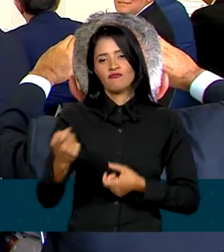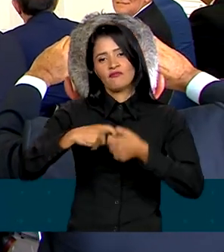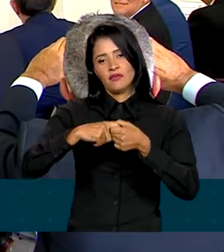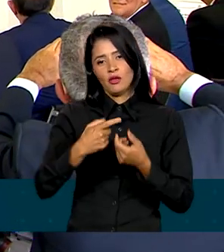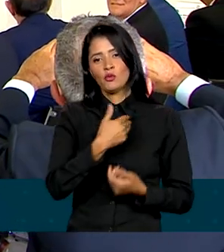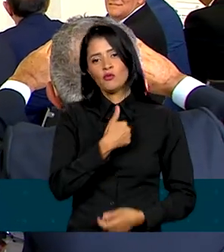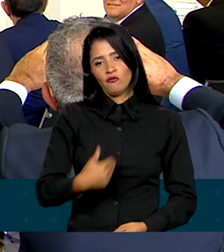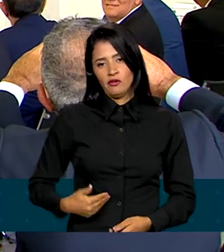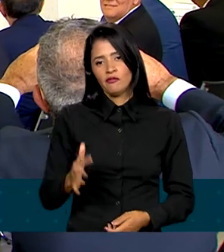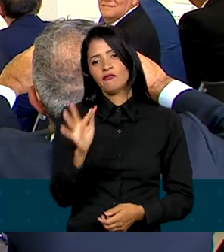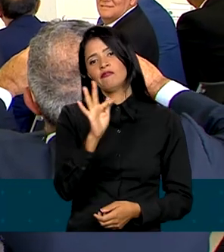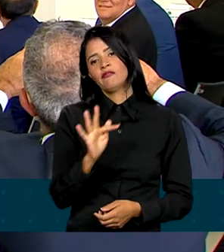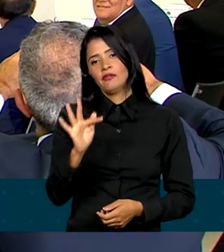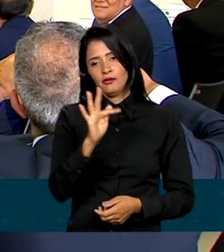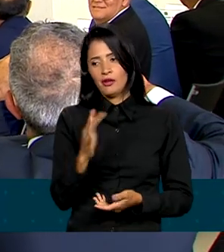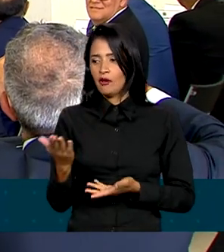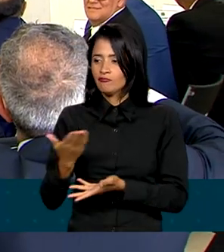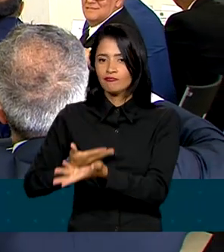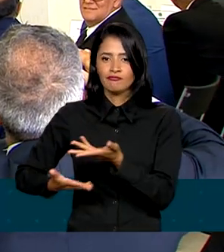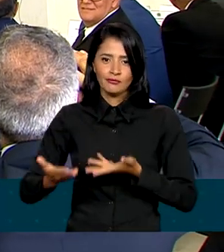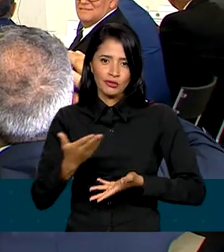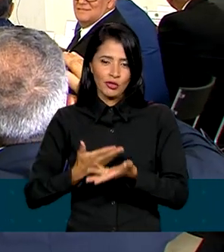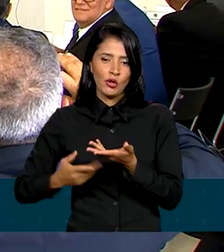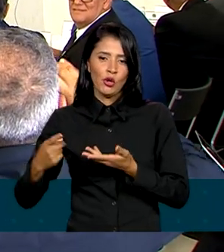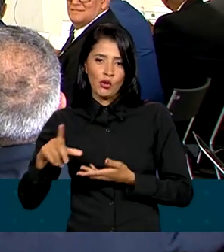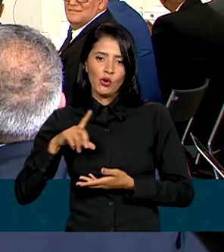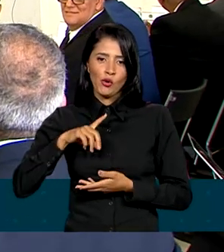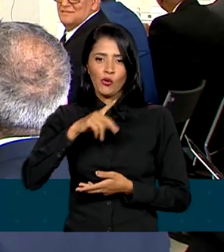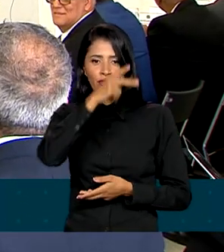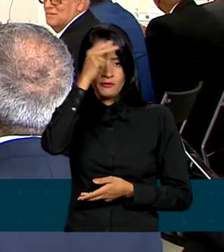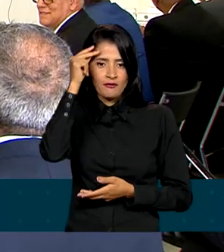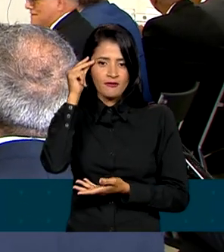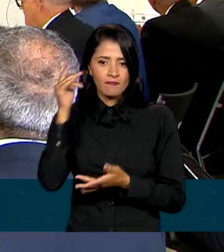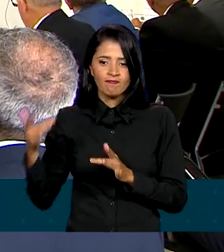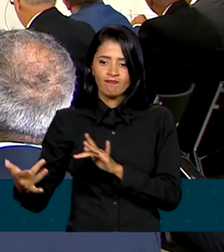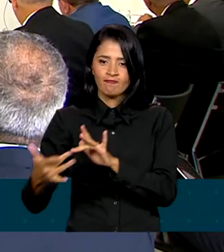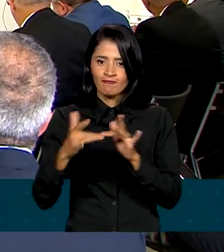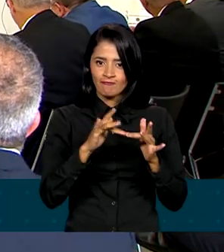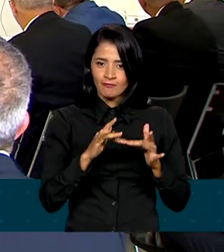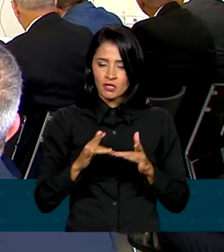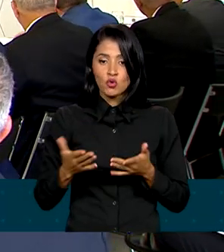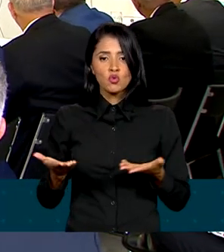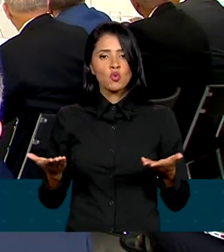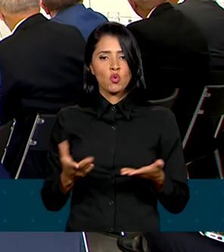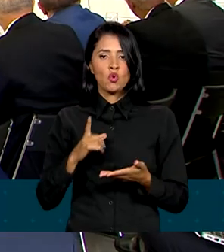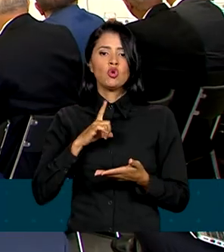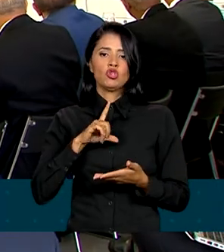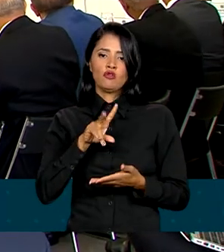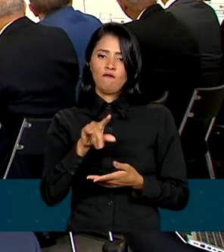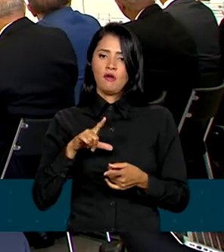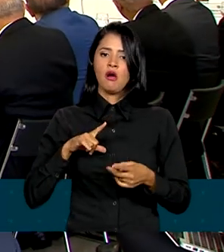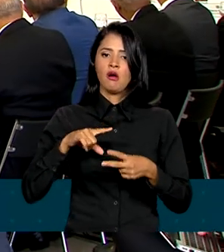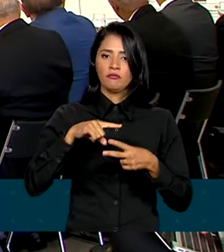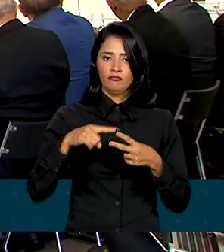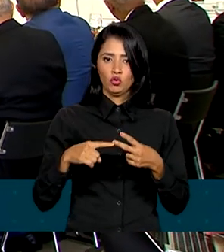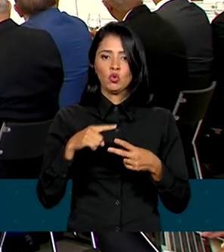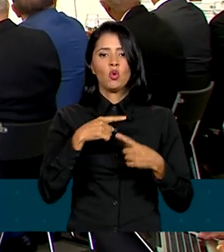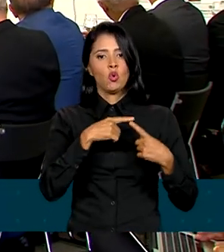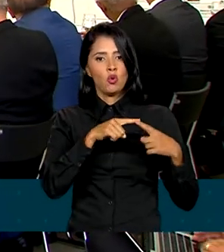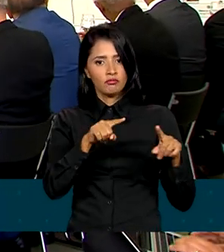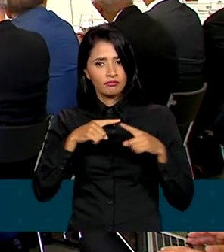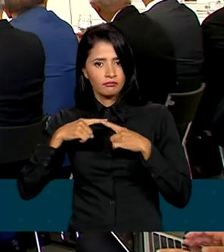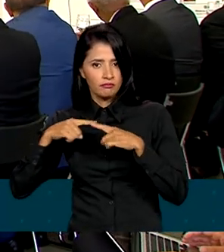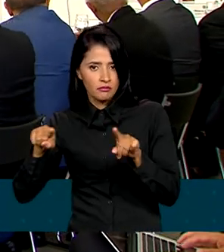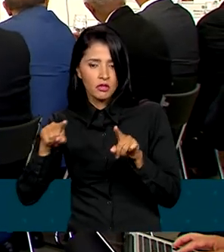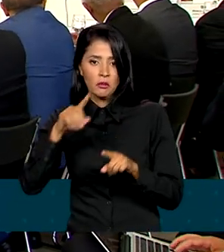governo federal com os entes subnacionais. Aqui a gente tem, hoje vão ser dois lançamentos